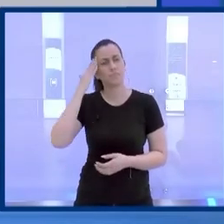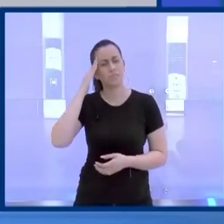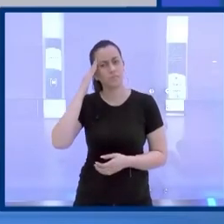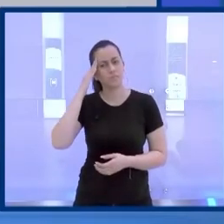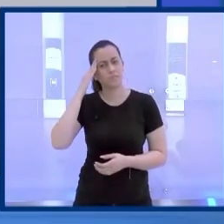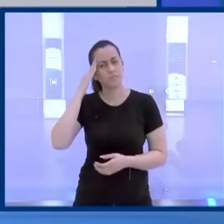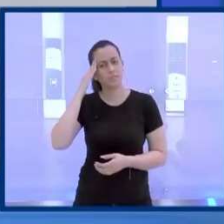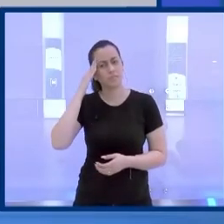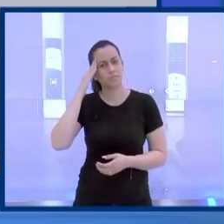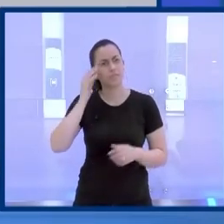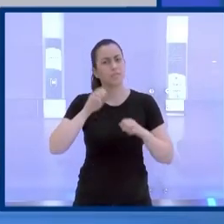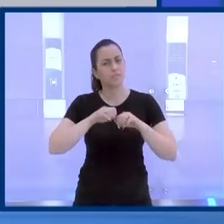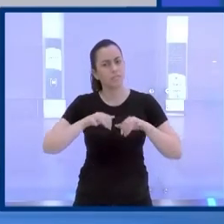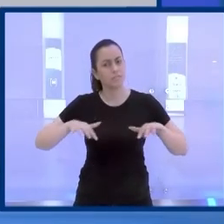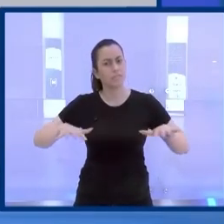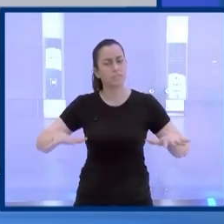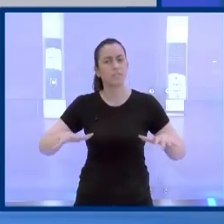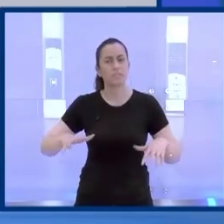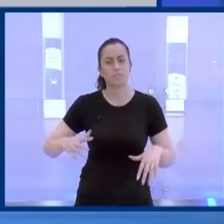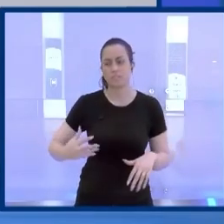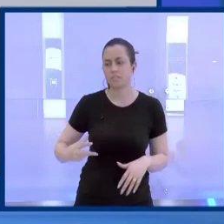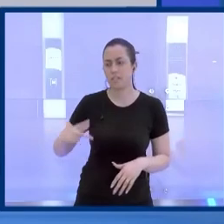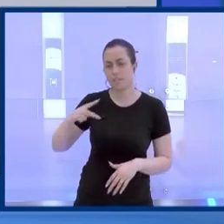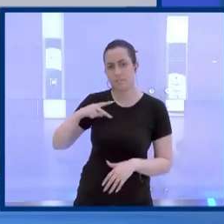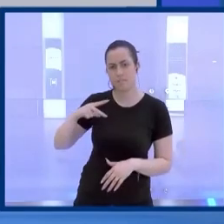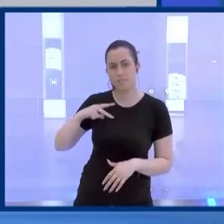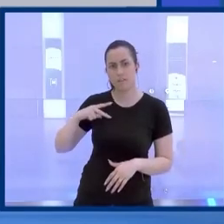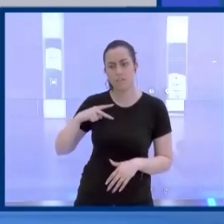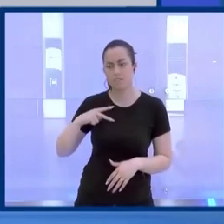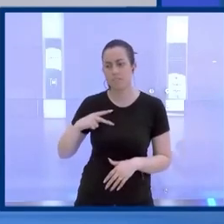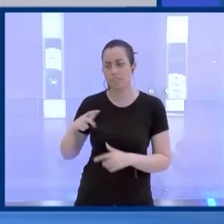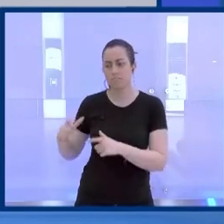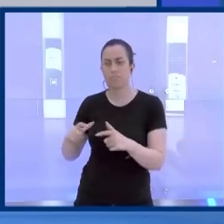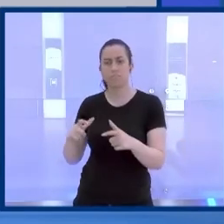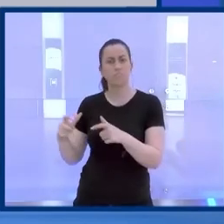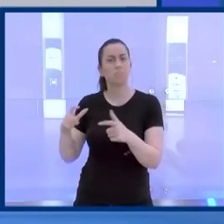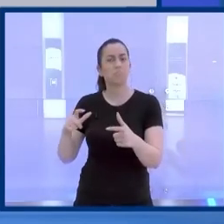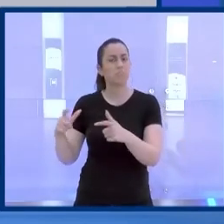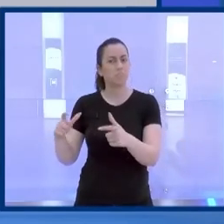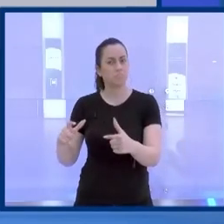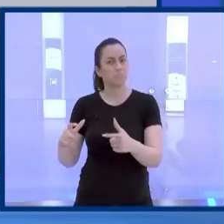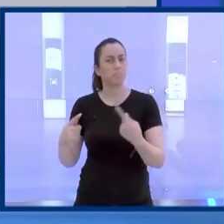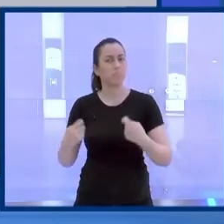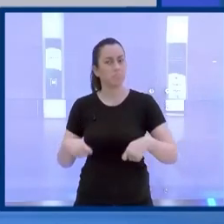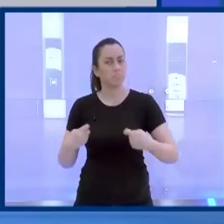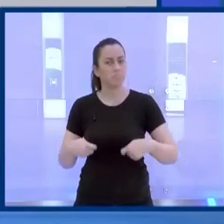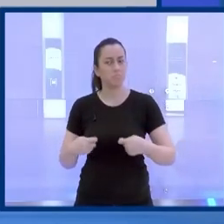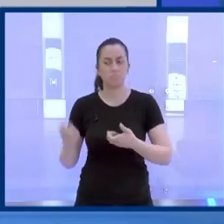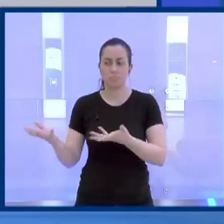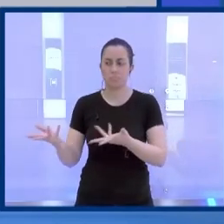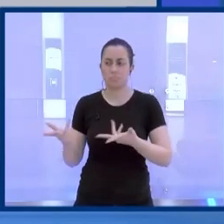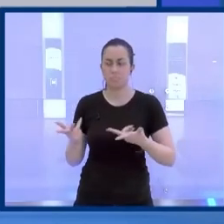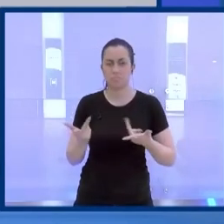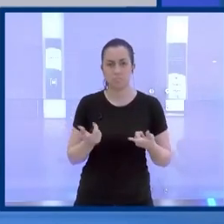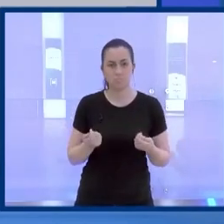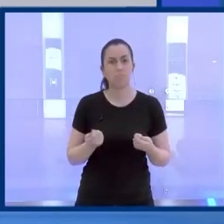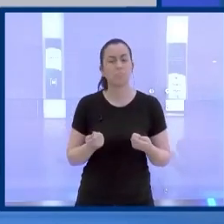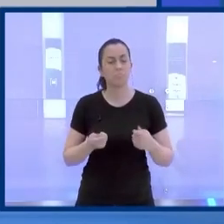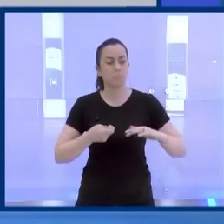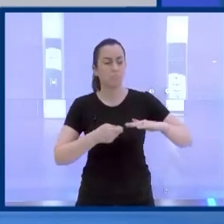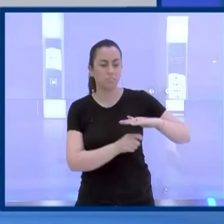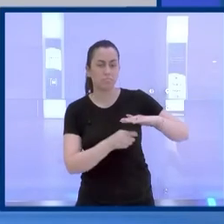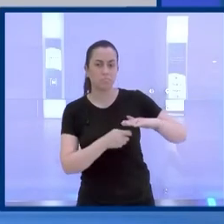uma distribuidora à iniciativa privada é um caminho acertado, que visa atrair investimentos,